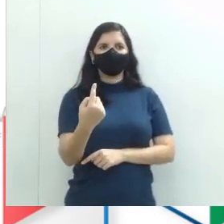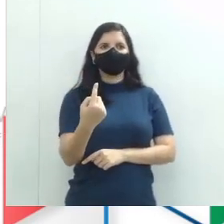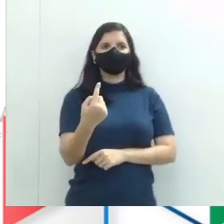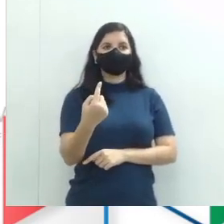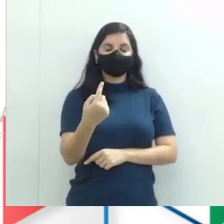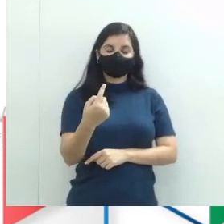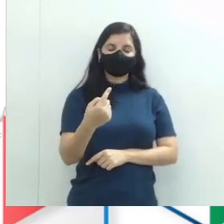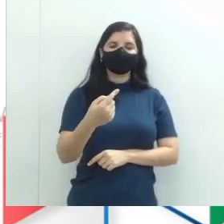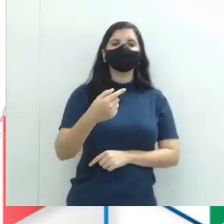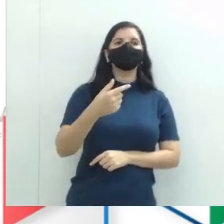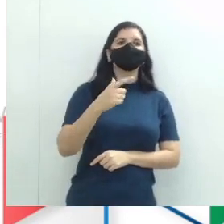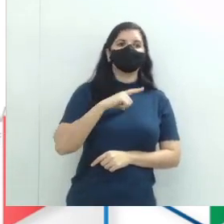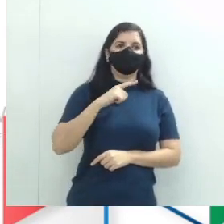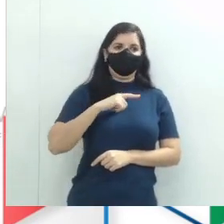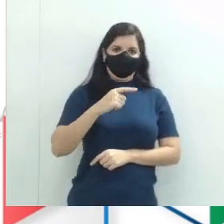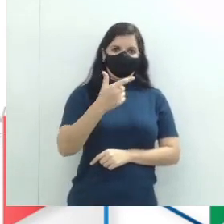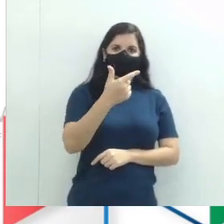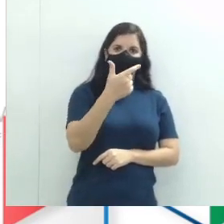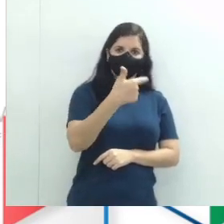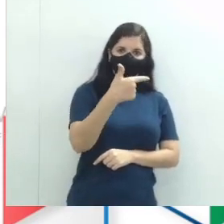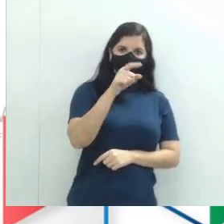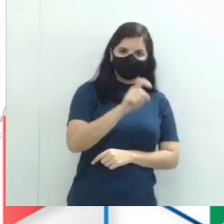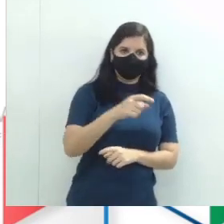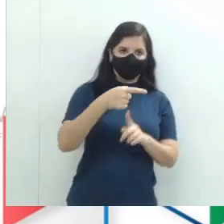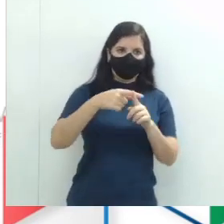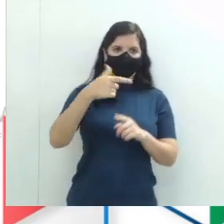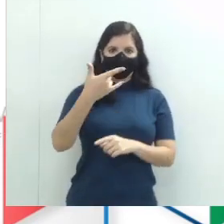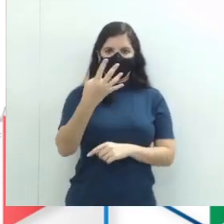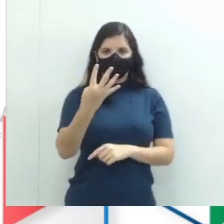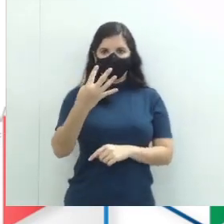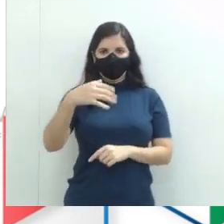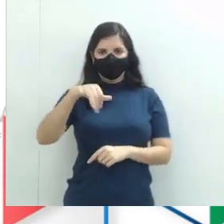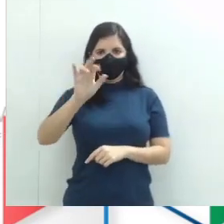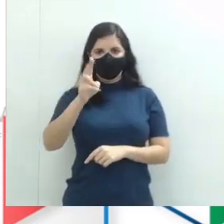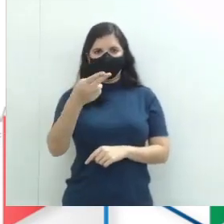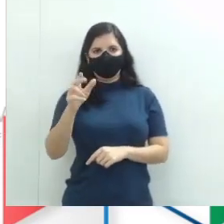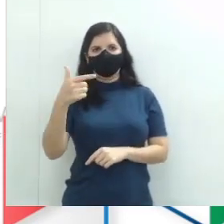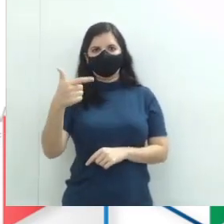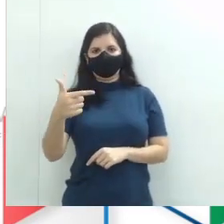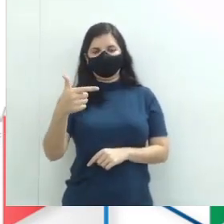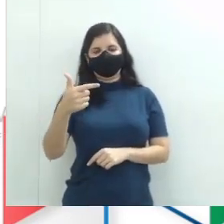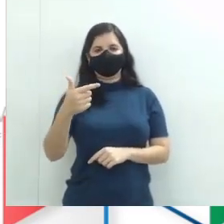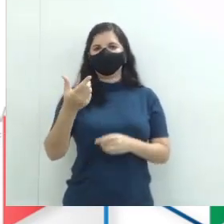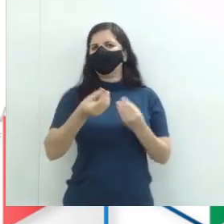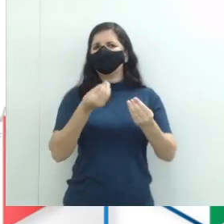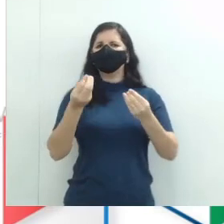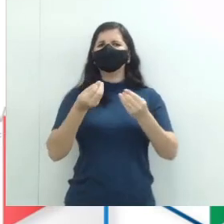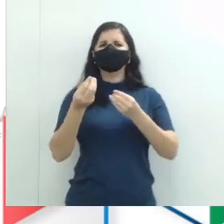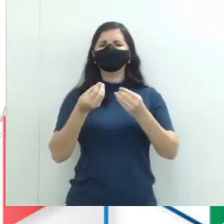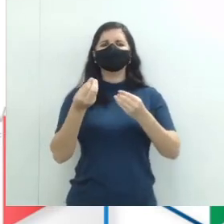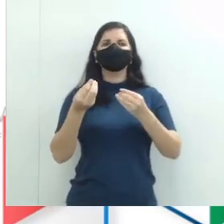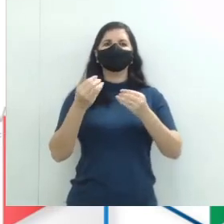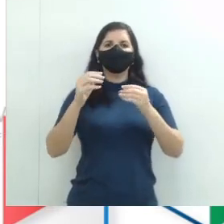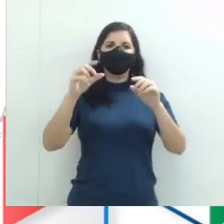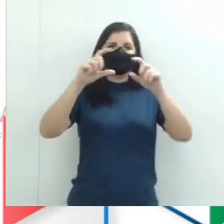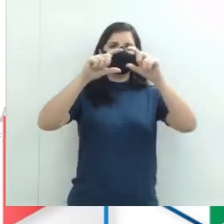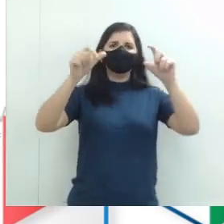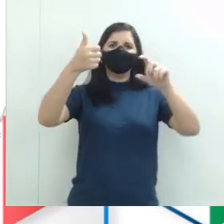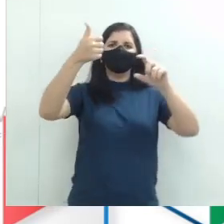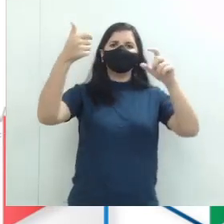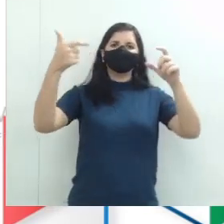na segunda equação tem um 2x mais 4y igual a 2. O que que aconteceu comparando com a primeira